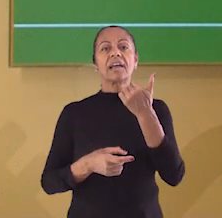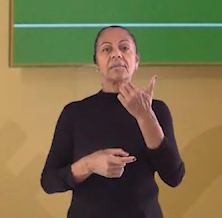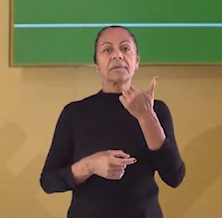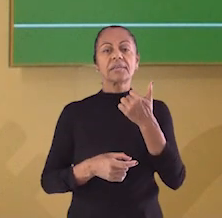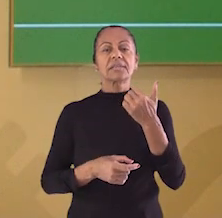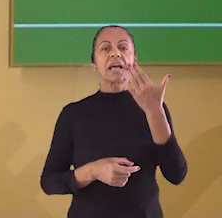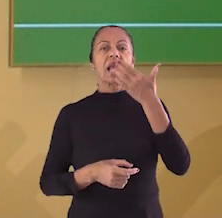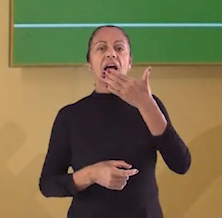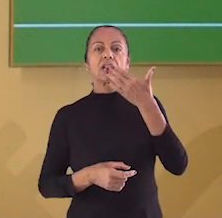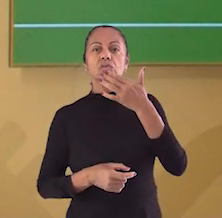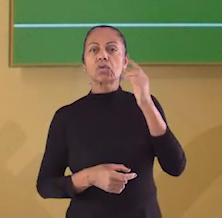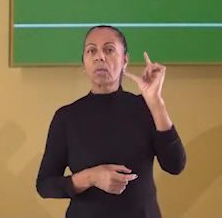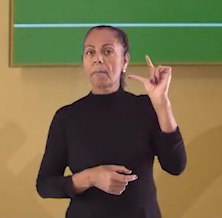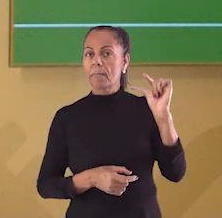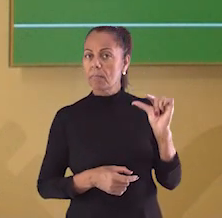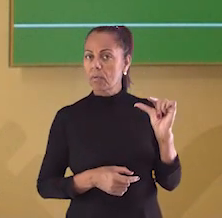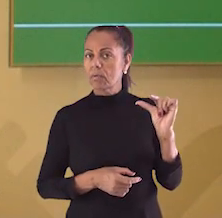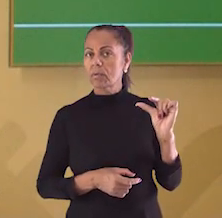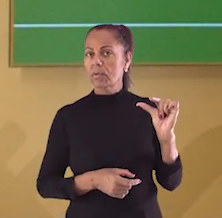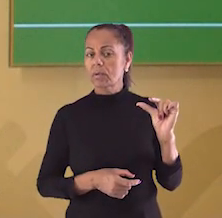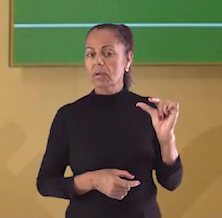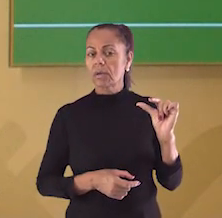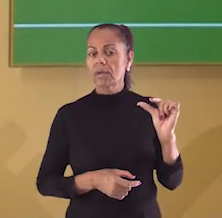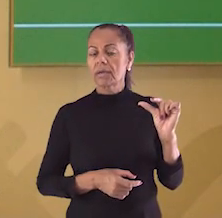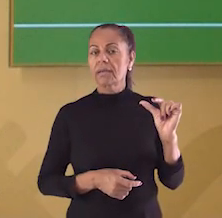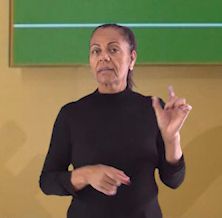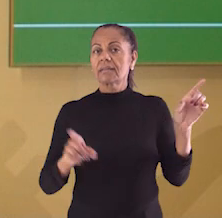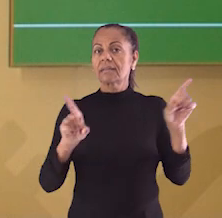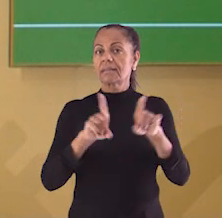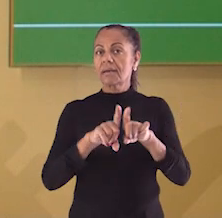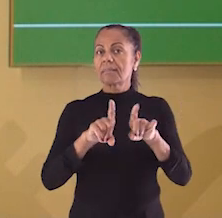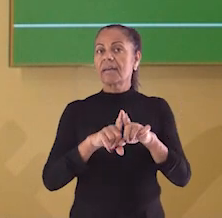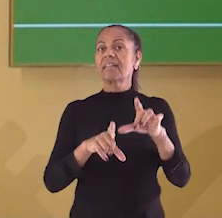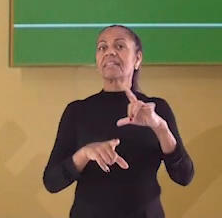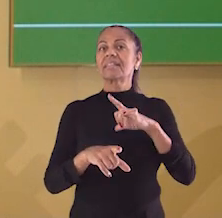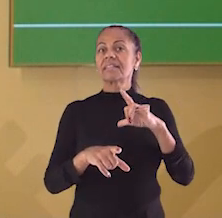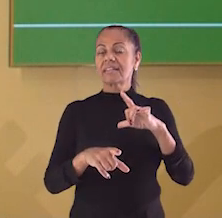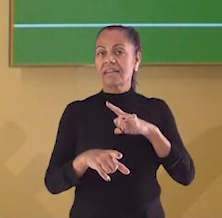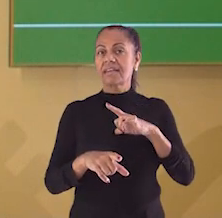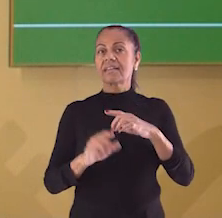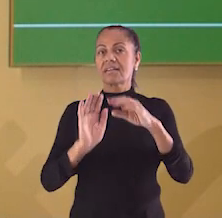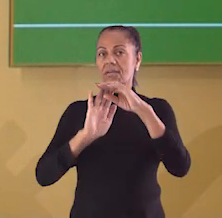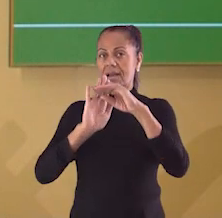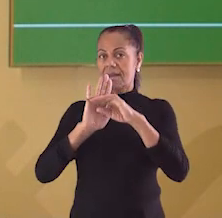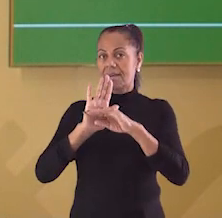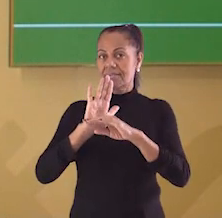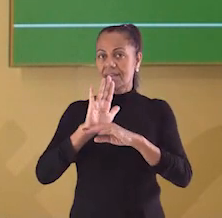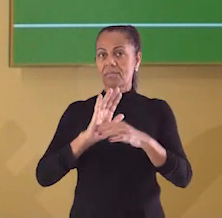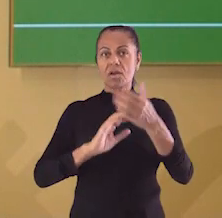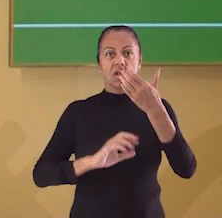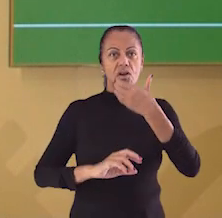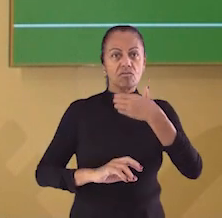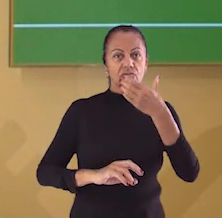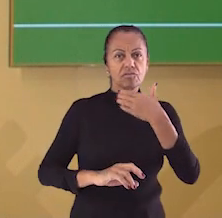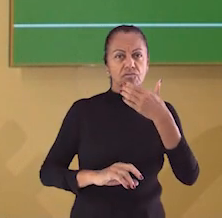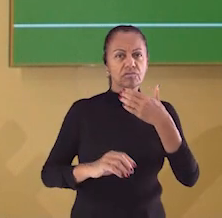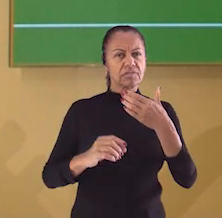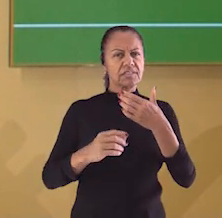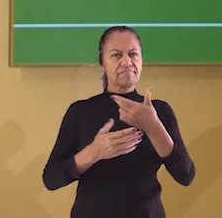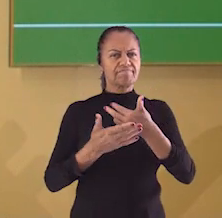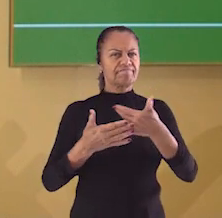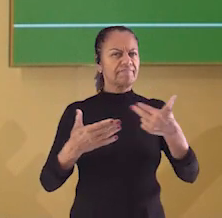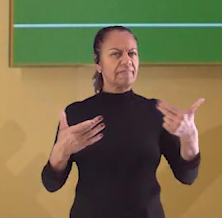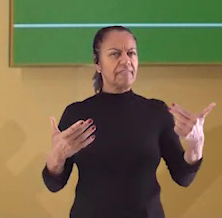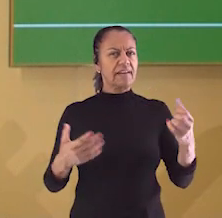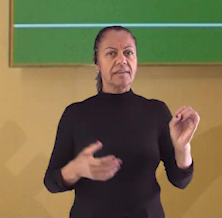a alimentação deve ser com pouco açúcar e, claro, ter no nosso cardápio frutas, legumes, porque são essenciais